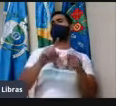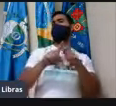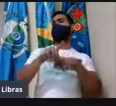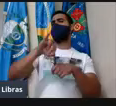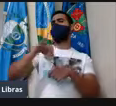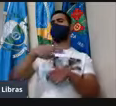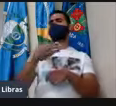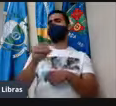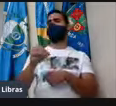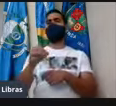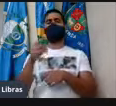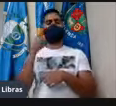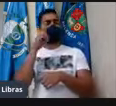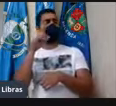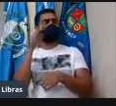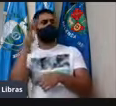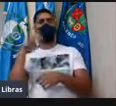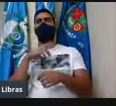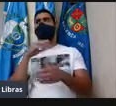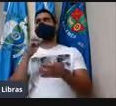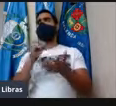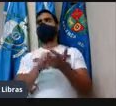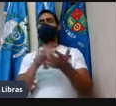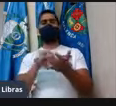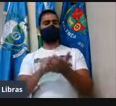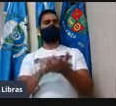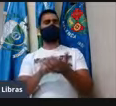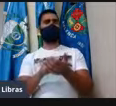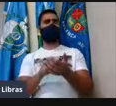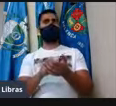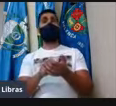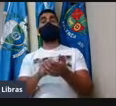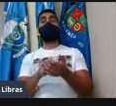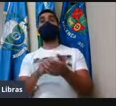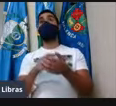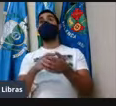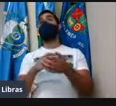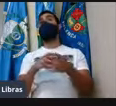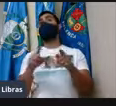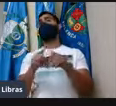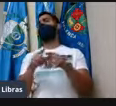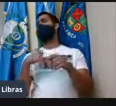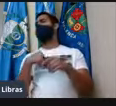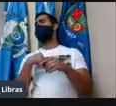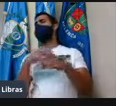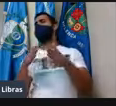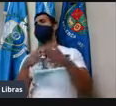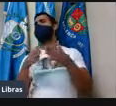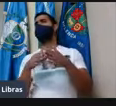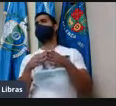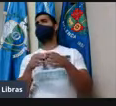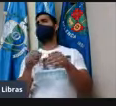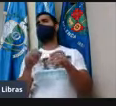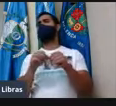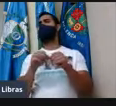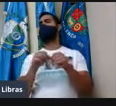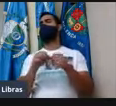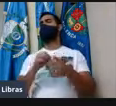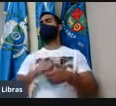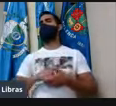janeiro, a gente vê que existe um déficit aí gritante. E outra coisa, pedir também para que se faça a